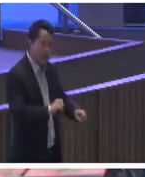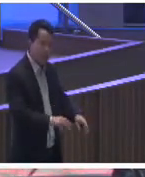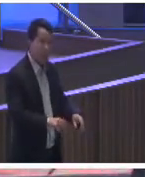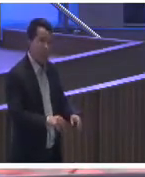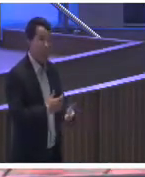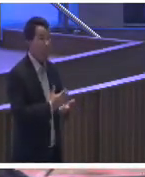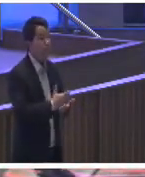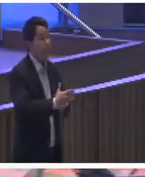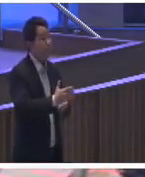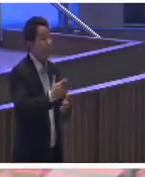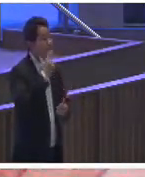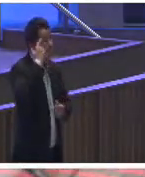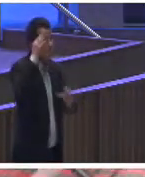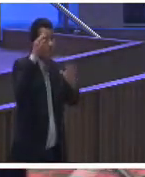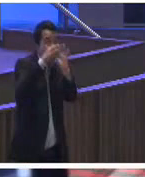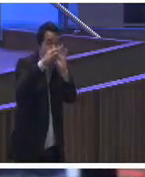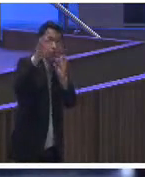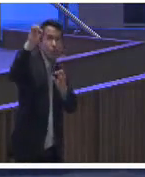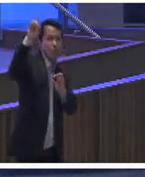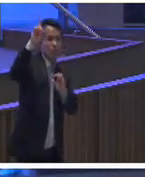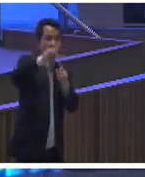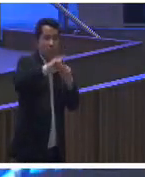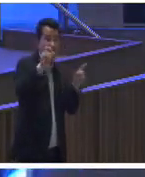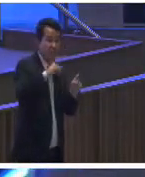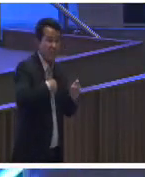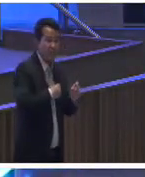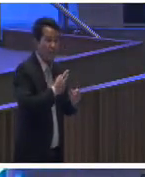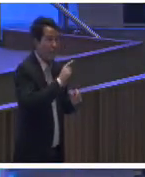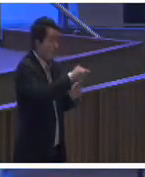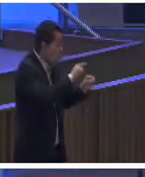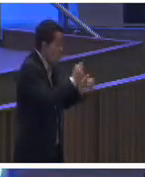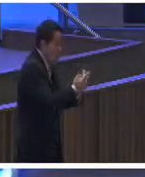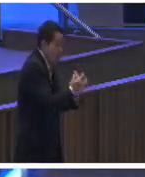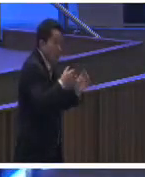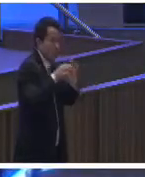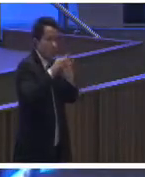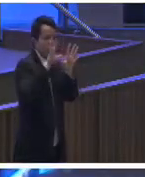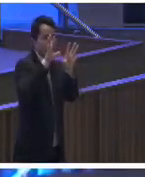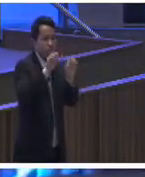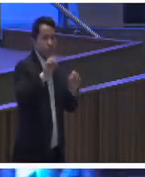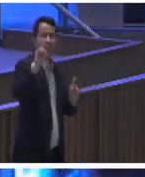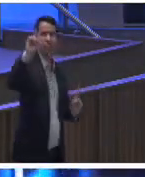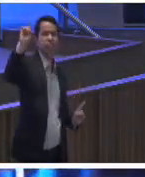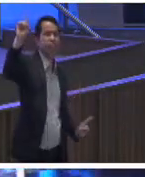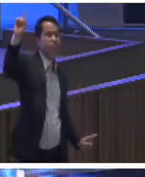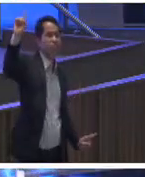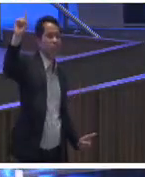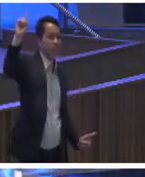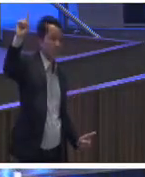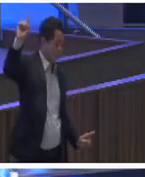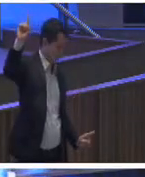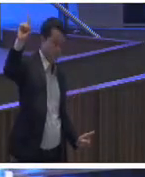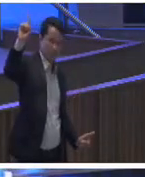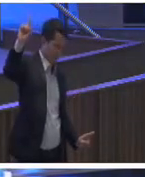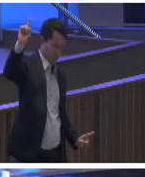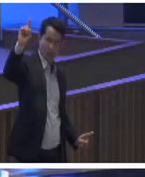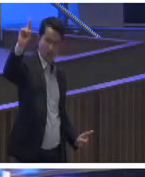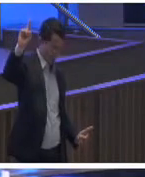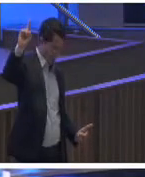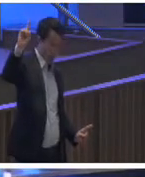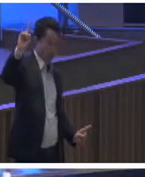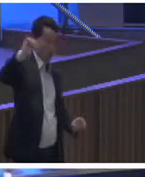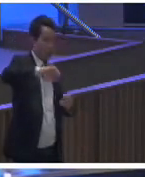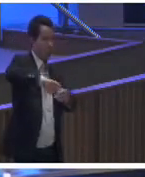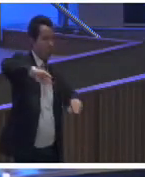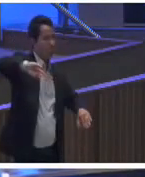quebrada. É incrível, porque muitas pessoas que estão necessitando de disciplina, quando você vai falar com elas, elas dizem